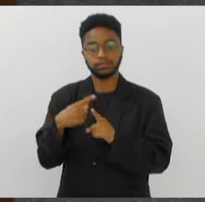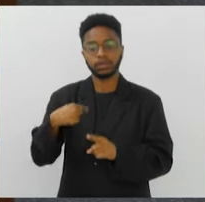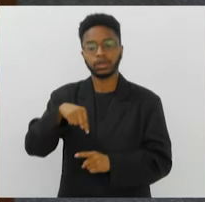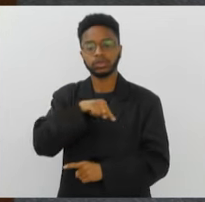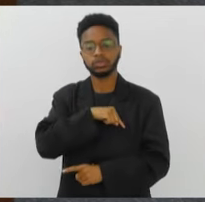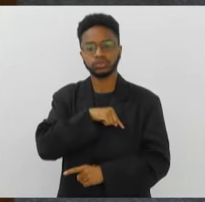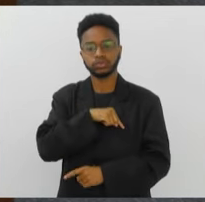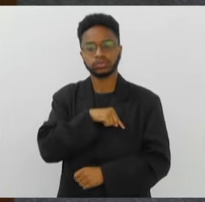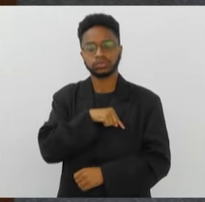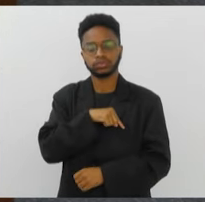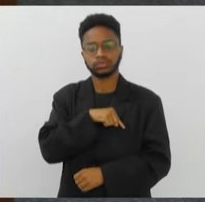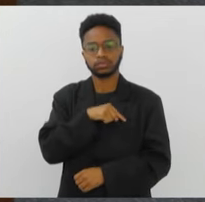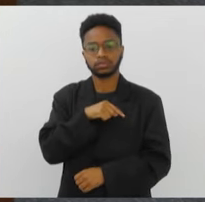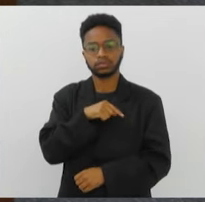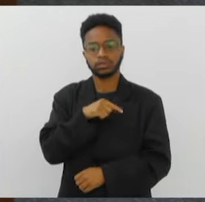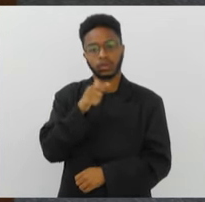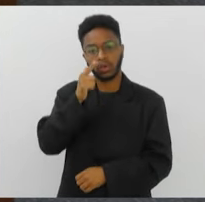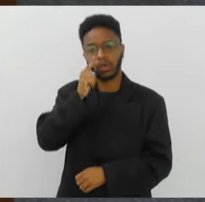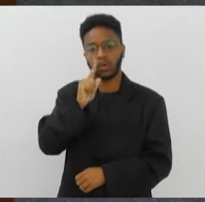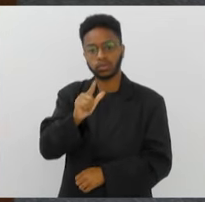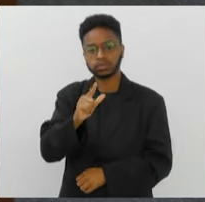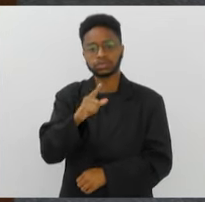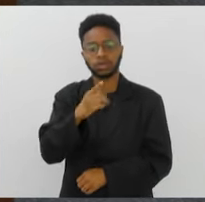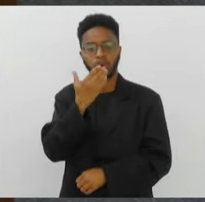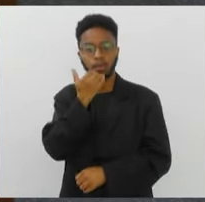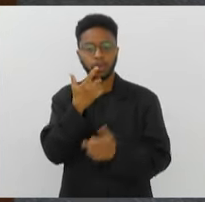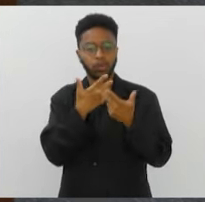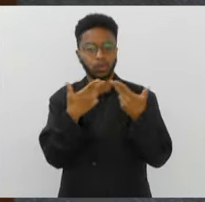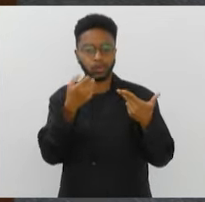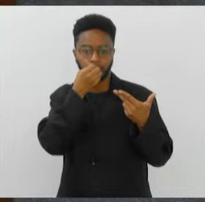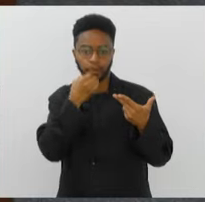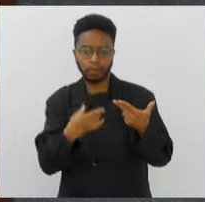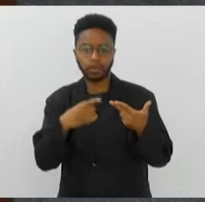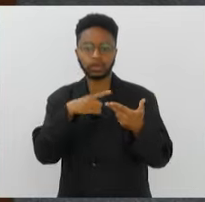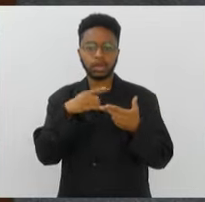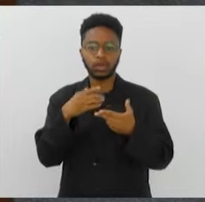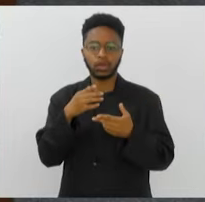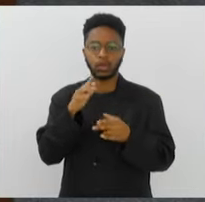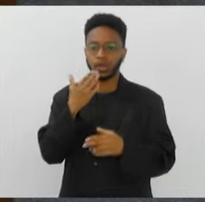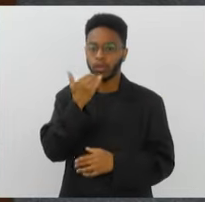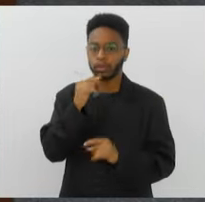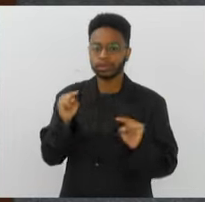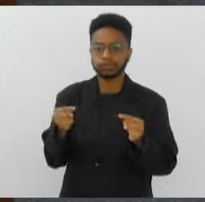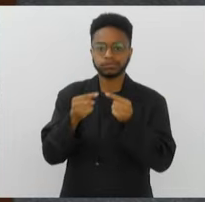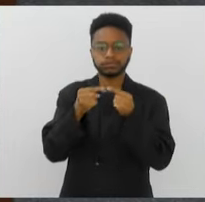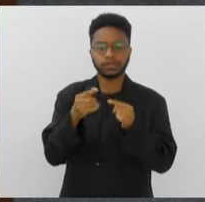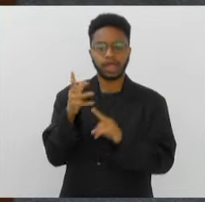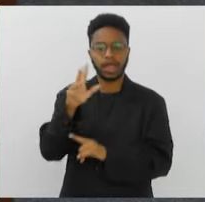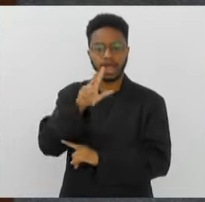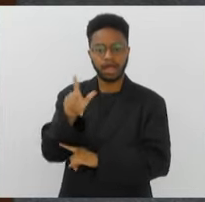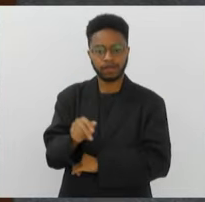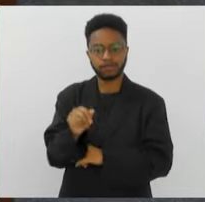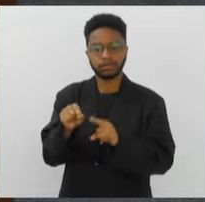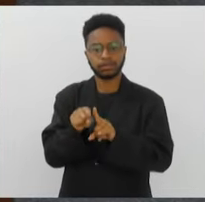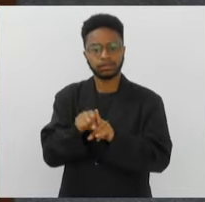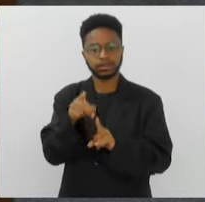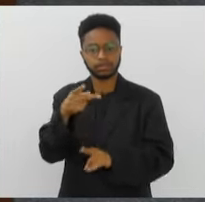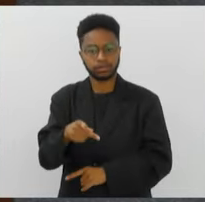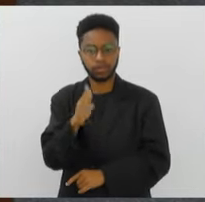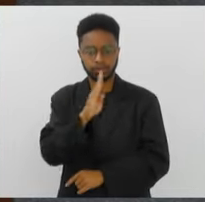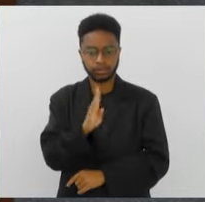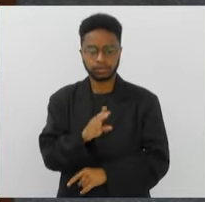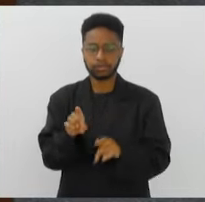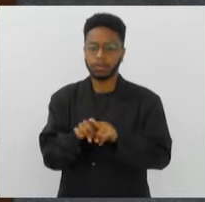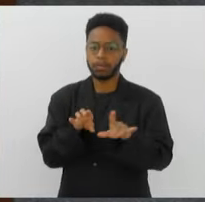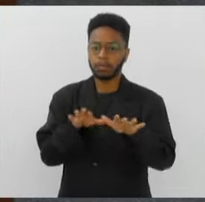pode desfrutar de uma boa comida, de pratos africanos, de pratos brasileiros e também